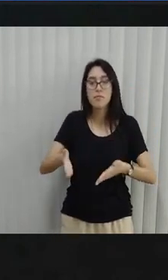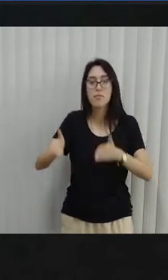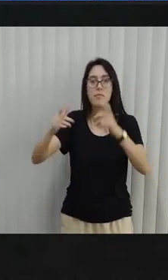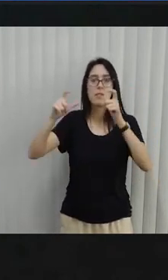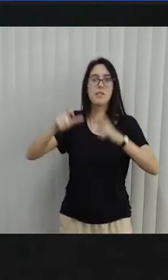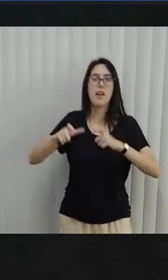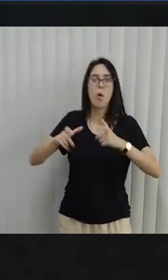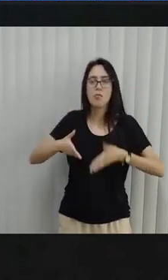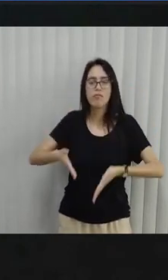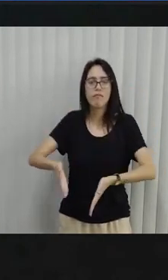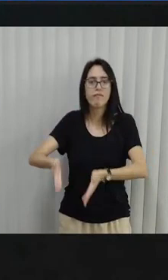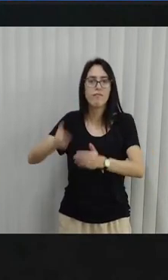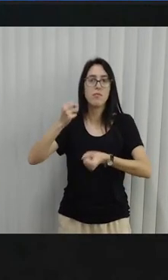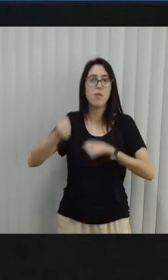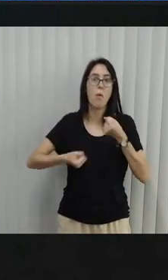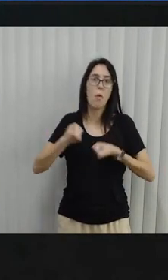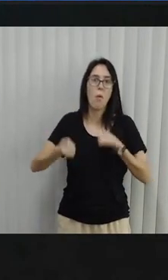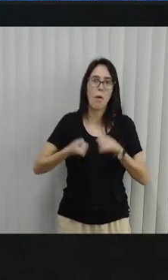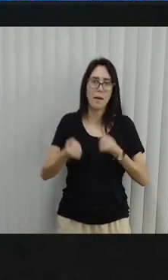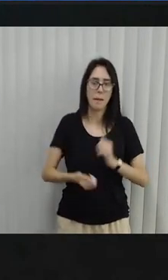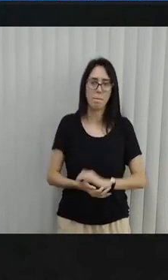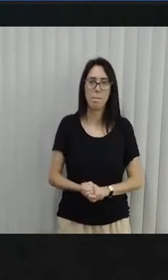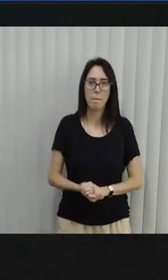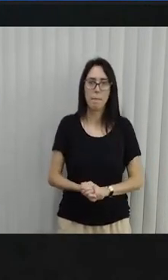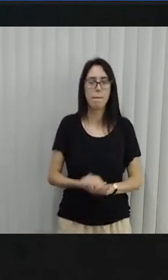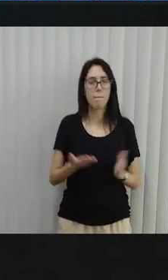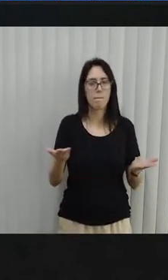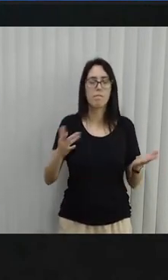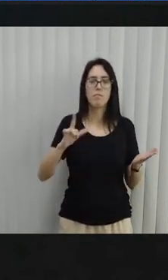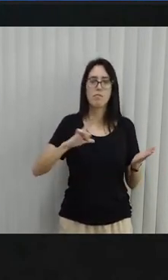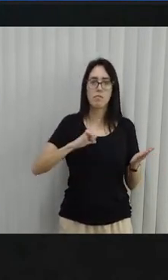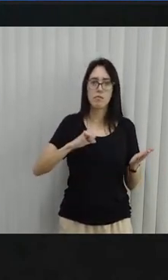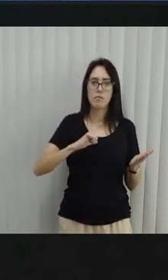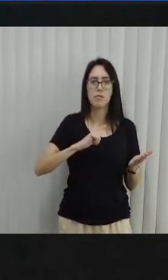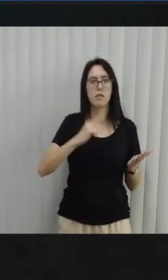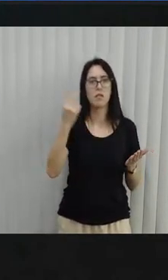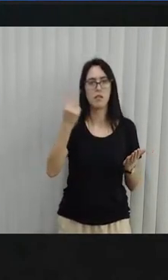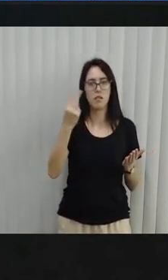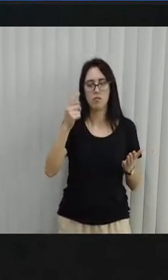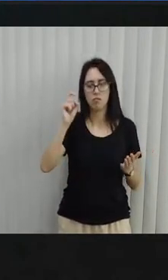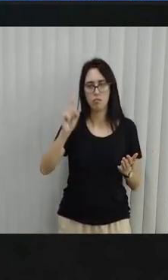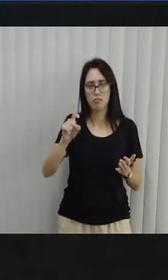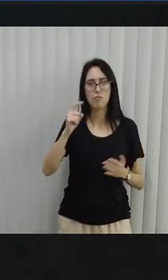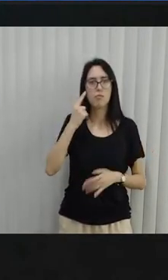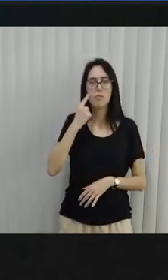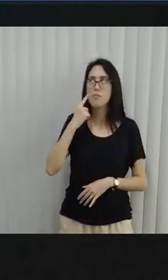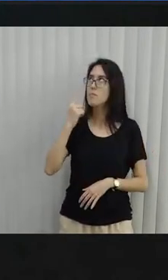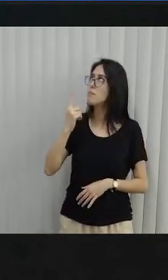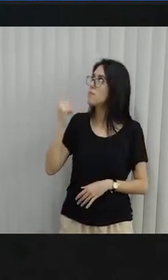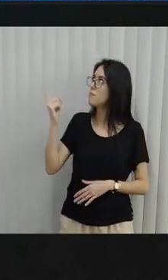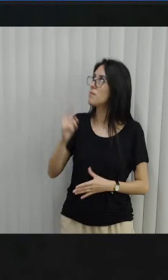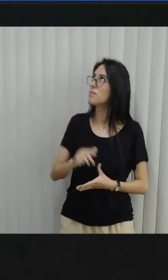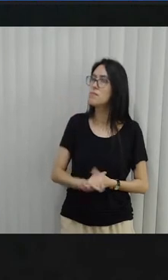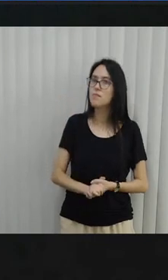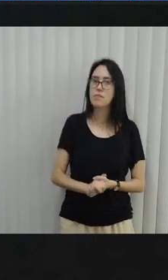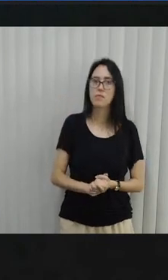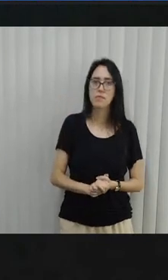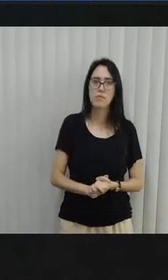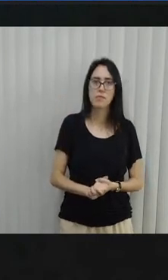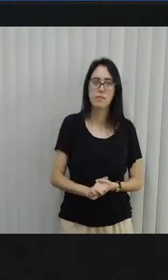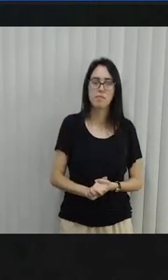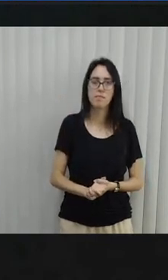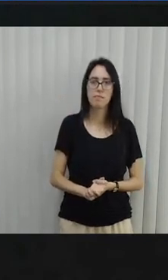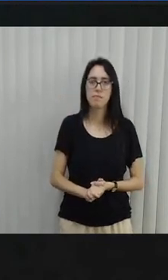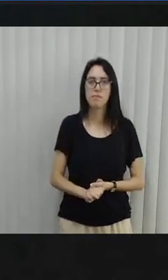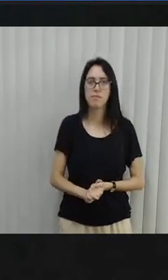Dino esteja correndo, tá? Então, eu selecionei essa opção aqui. Eu vou falar para sempre que o nosso jogo começar, para ele ir para essa posição que ele está